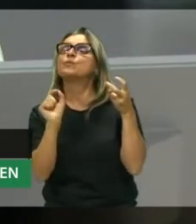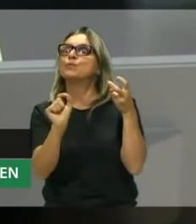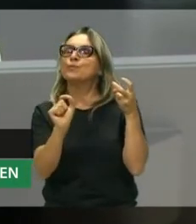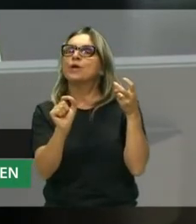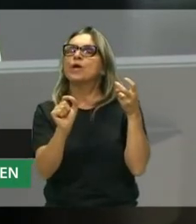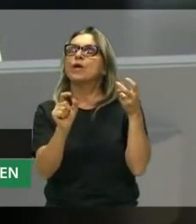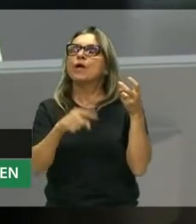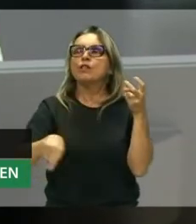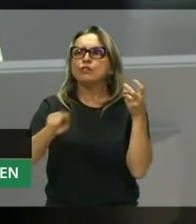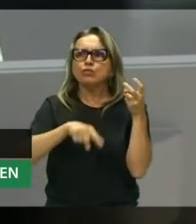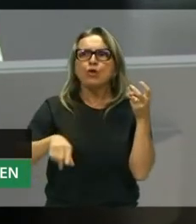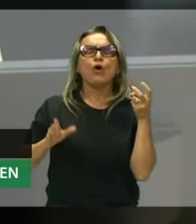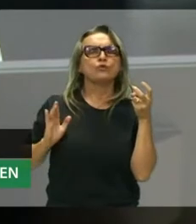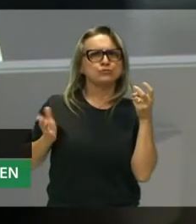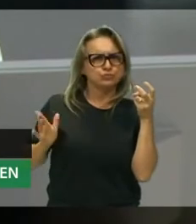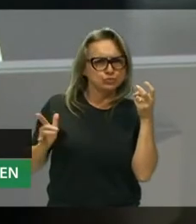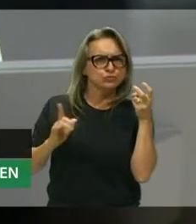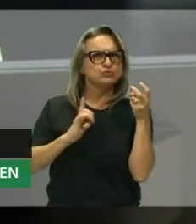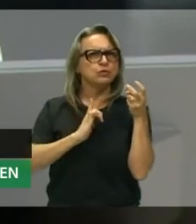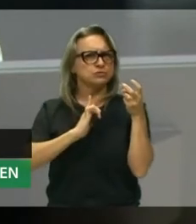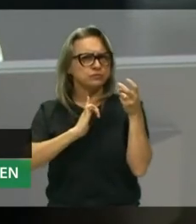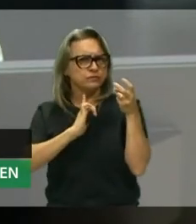tivemos